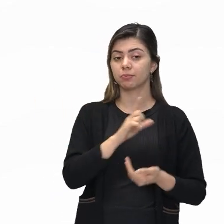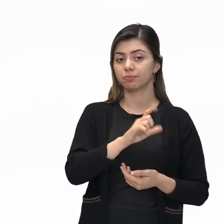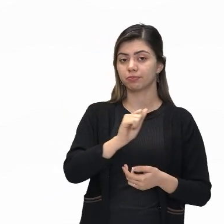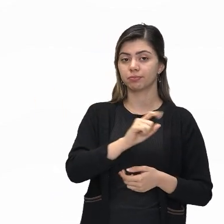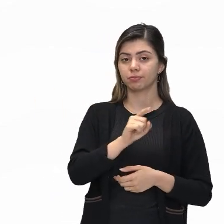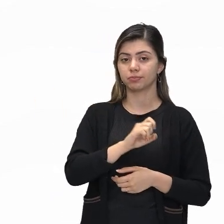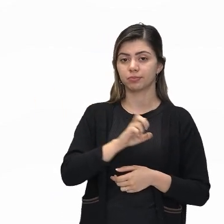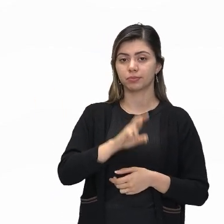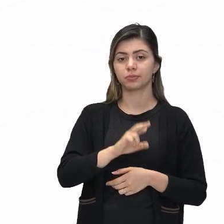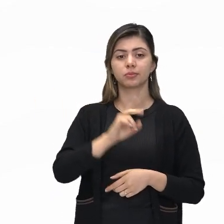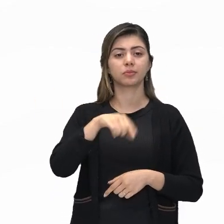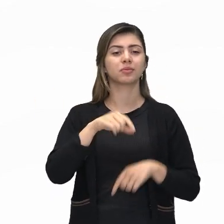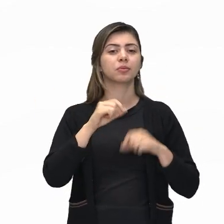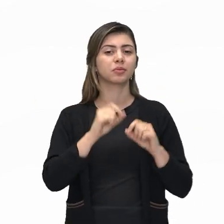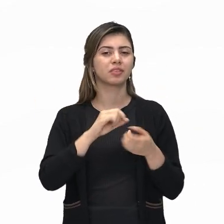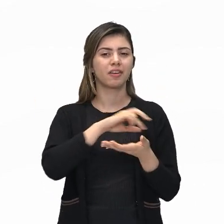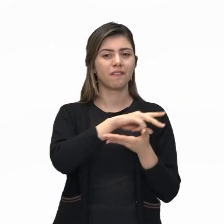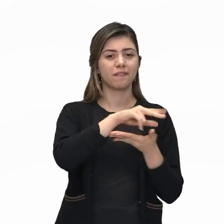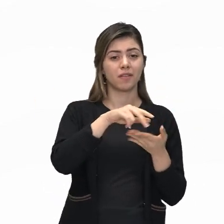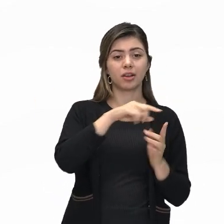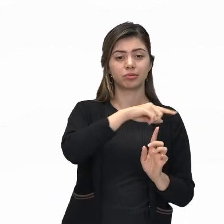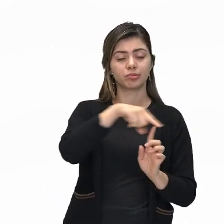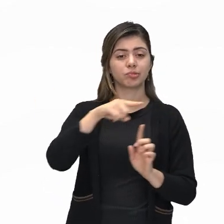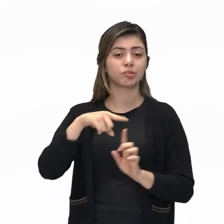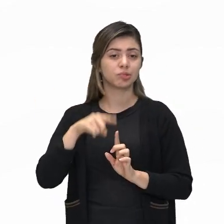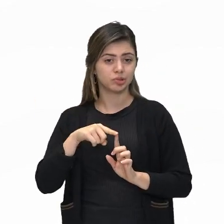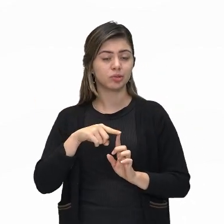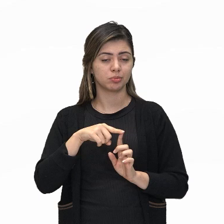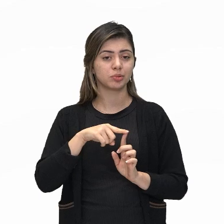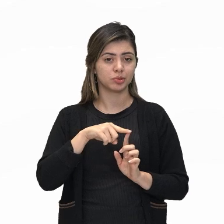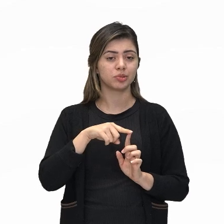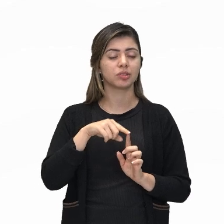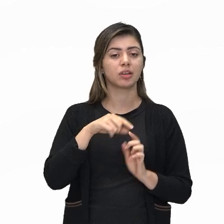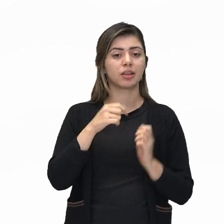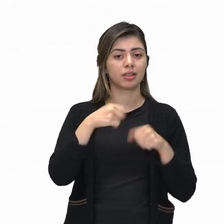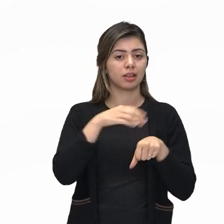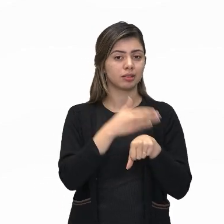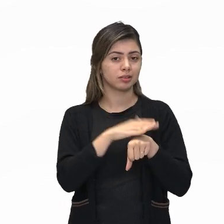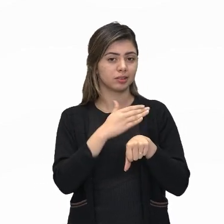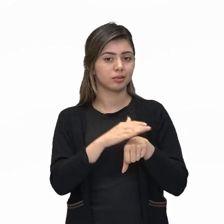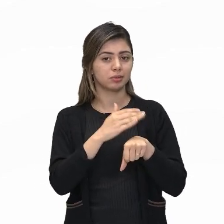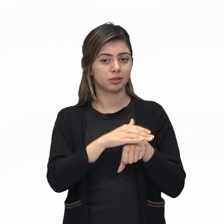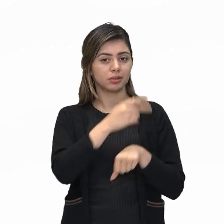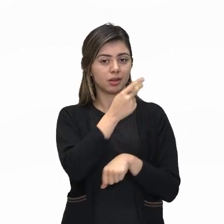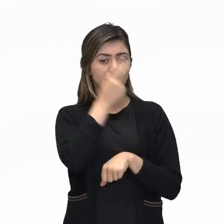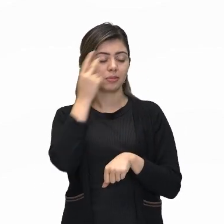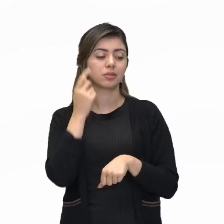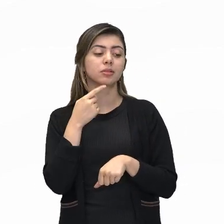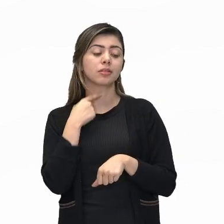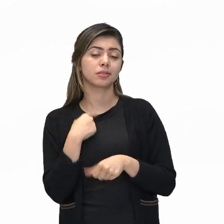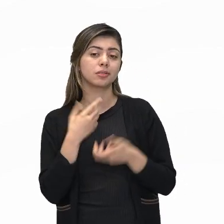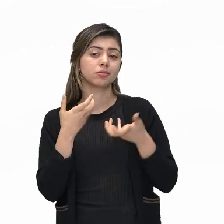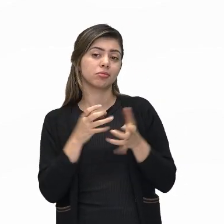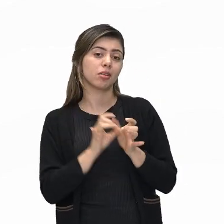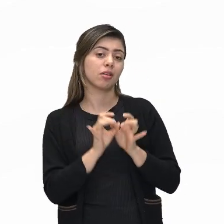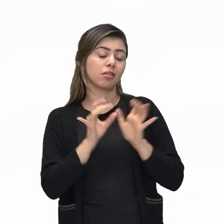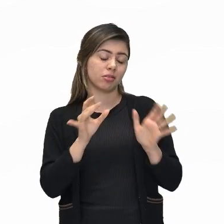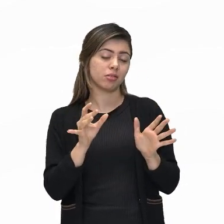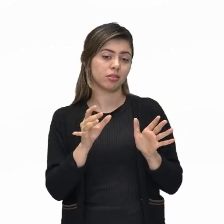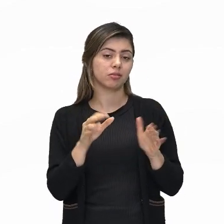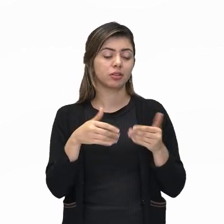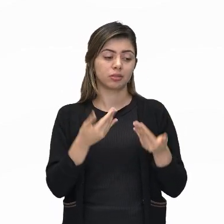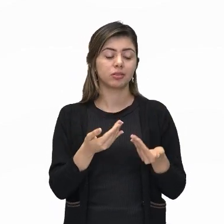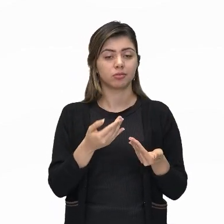deve ser compreendido como um conjunto de atividades que o indivíduo realiza por sua livre e espontânea vontade,